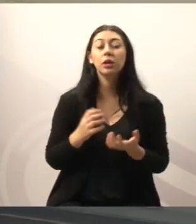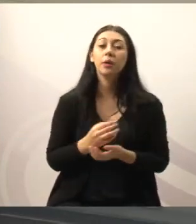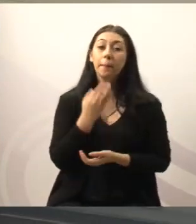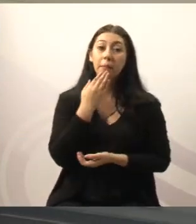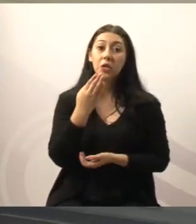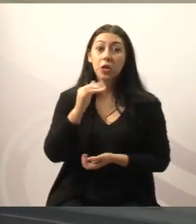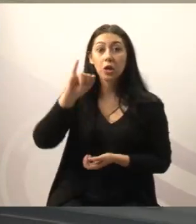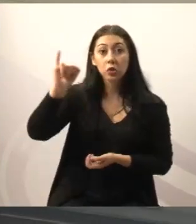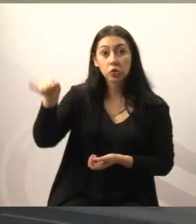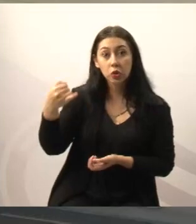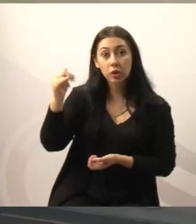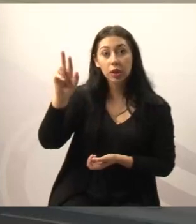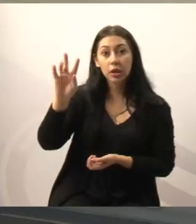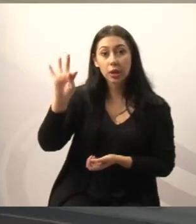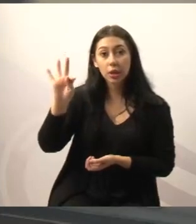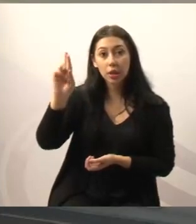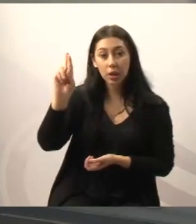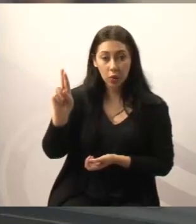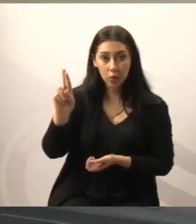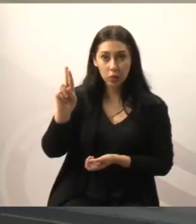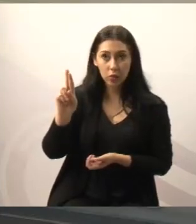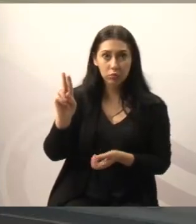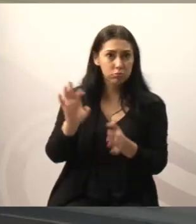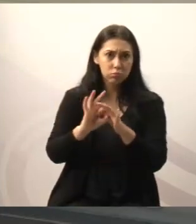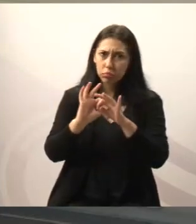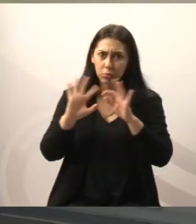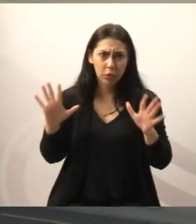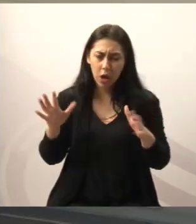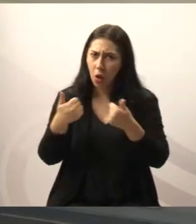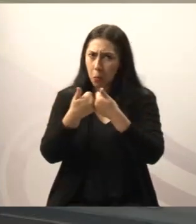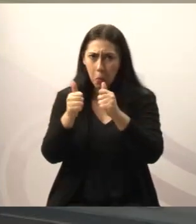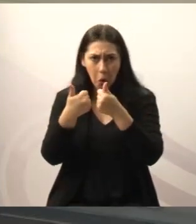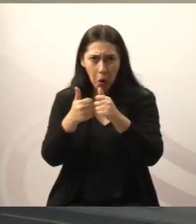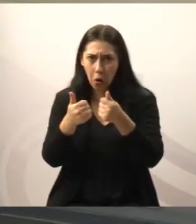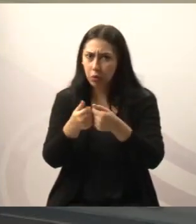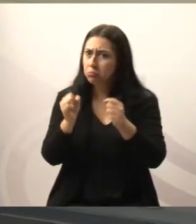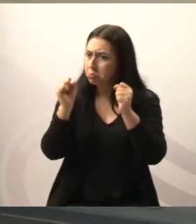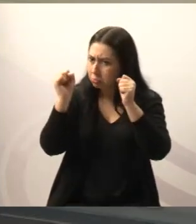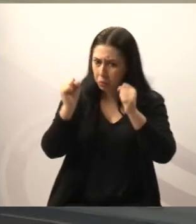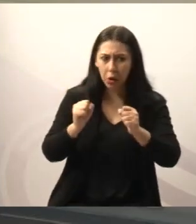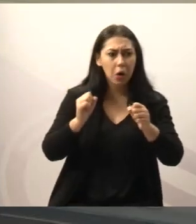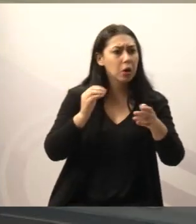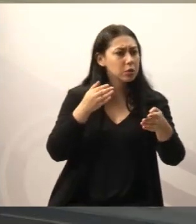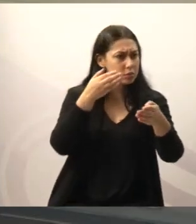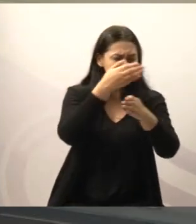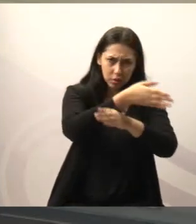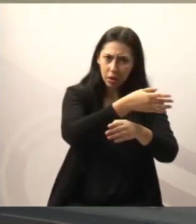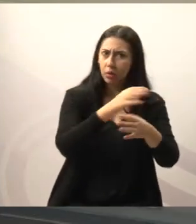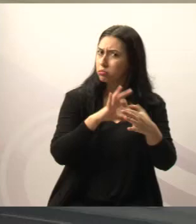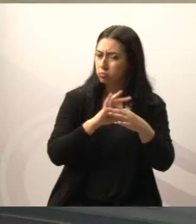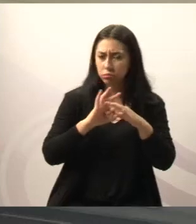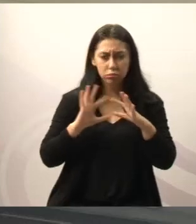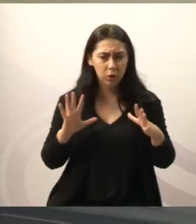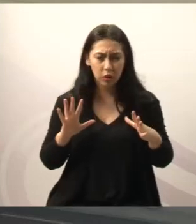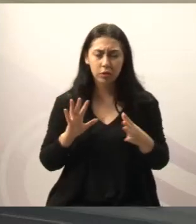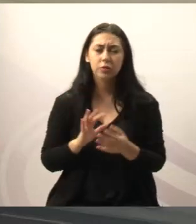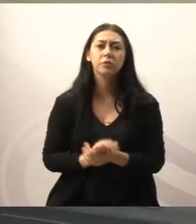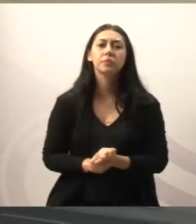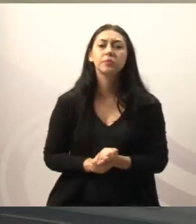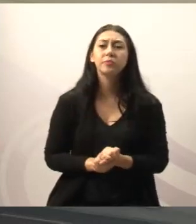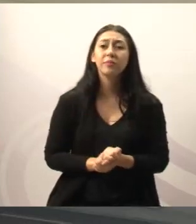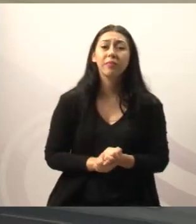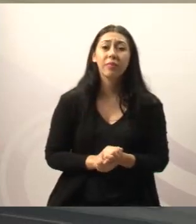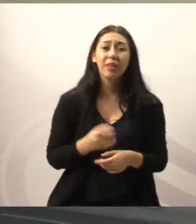JTU pusesse os ônibus, todos os ônibus, para ir até Lagoa Azul, que não dá nem 2 minutos de ônibus indo lá, dá